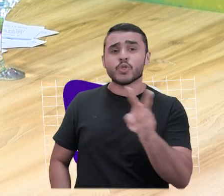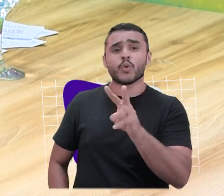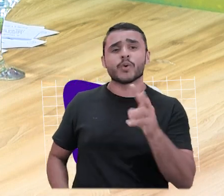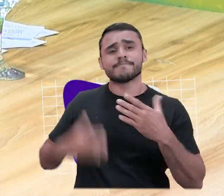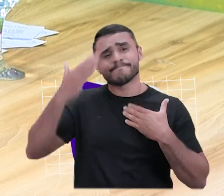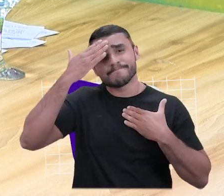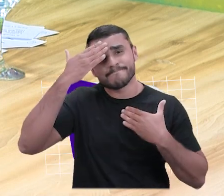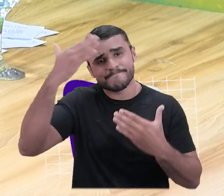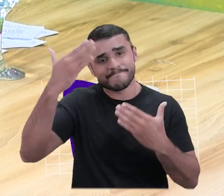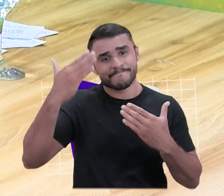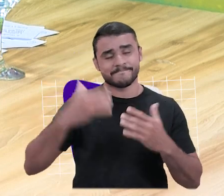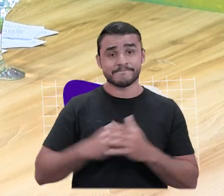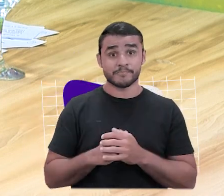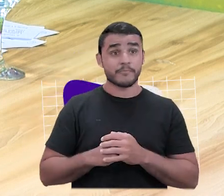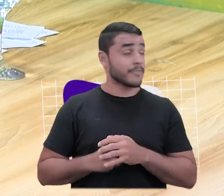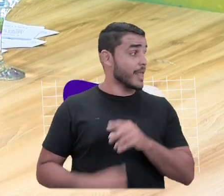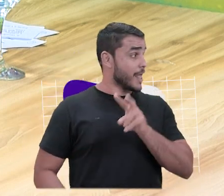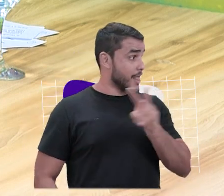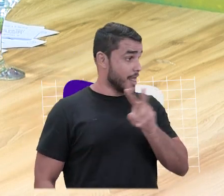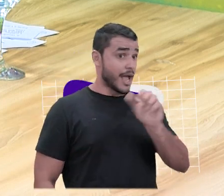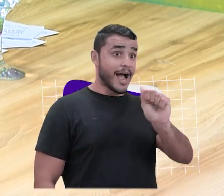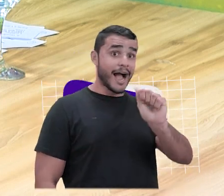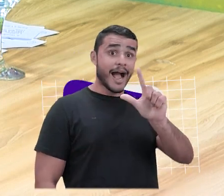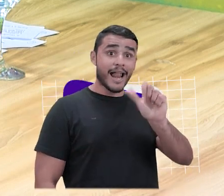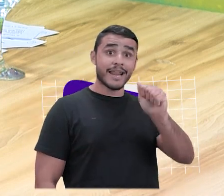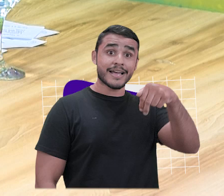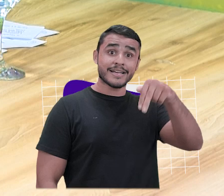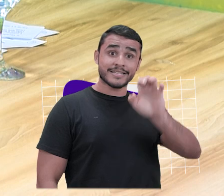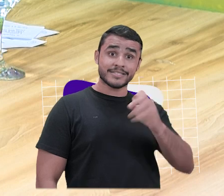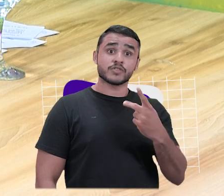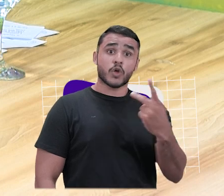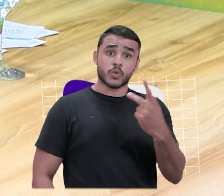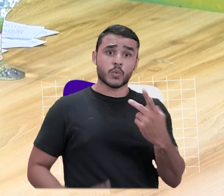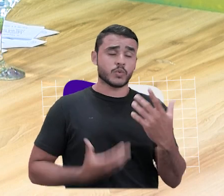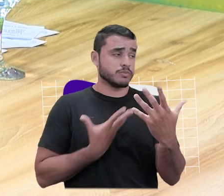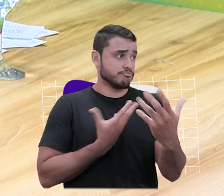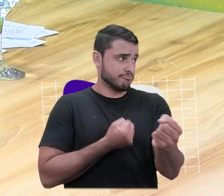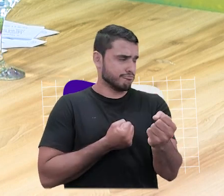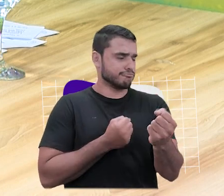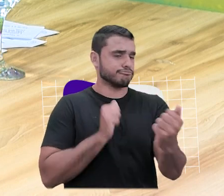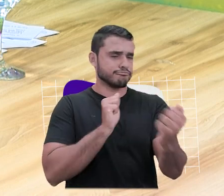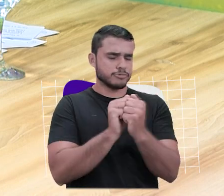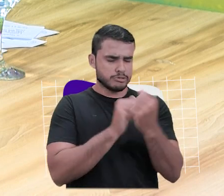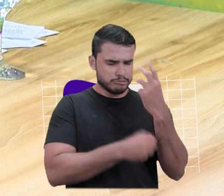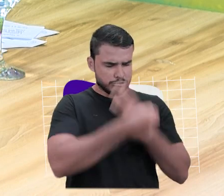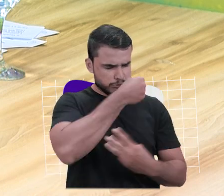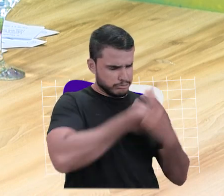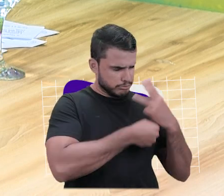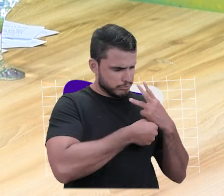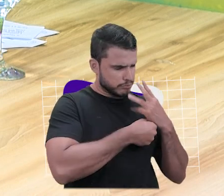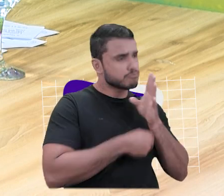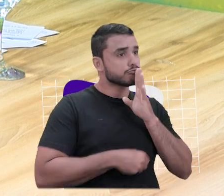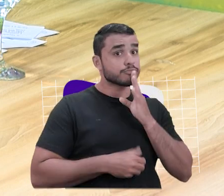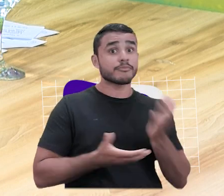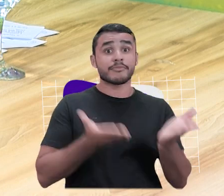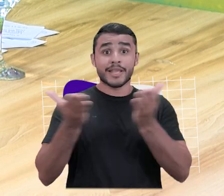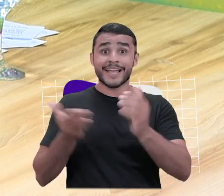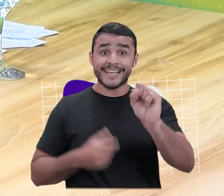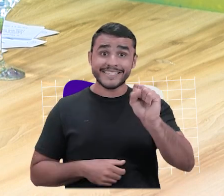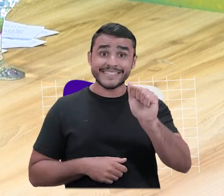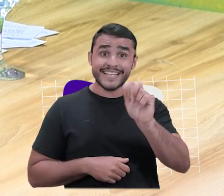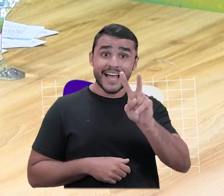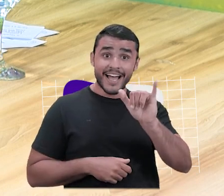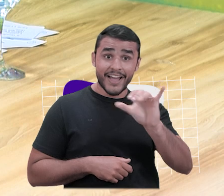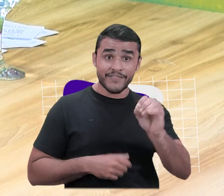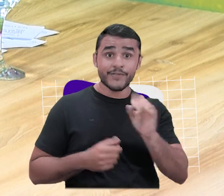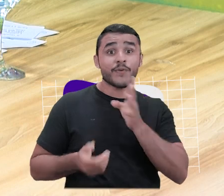nessa luta. Pra quem não sabe, eu e a Lani, a gente já trabalha na luta há uns 3 anos, né? E o Sávio tô conhecendo agora. Pra você